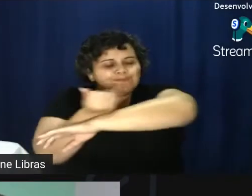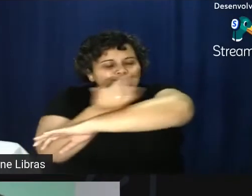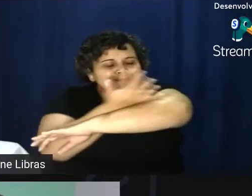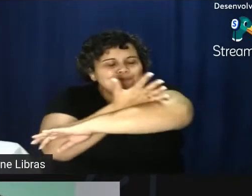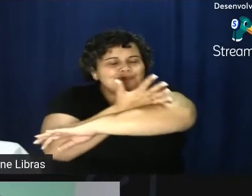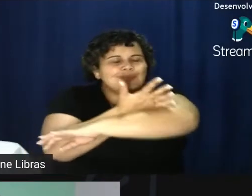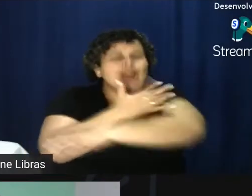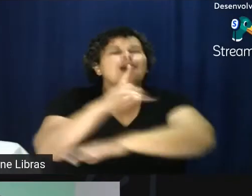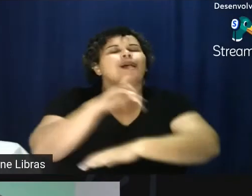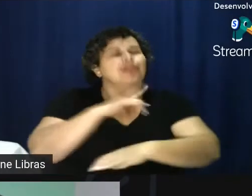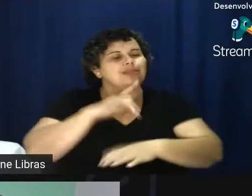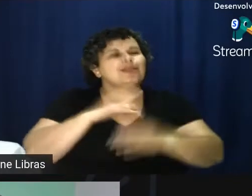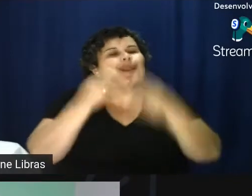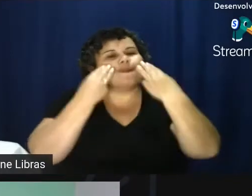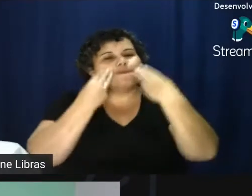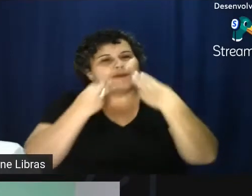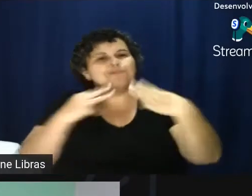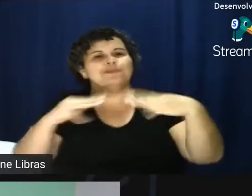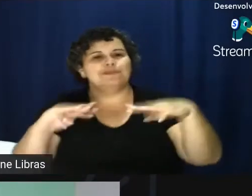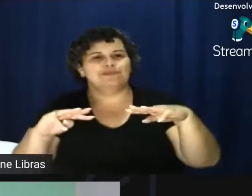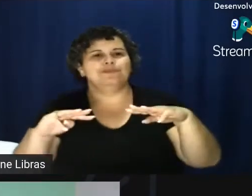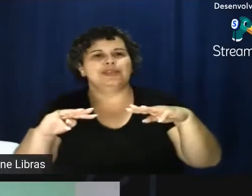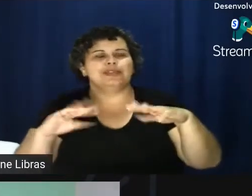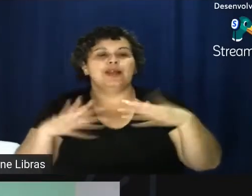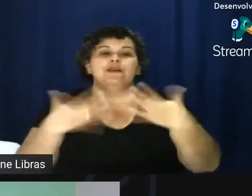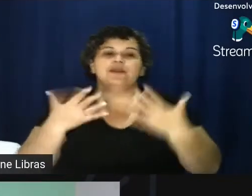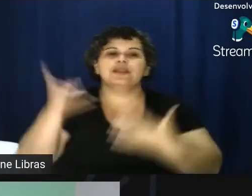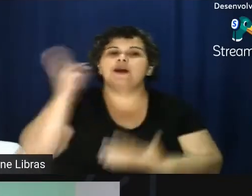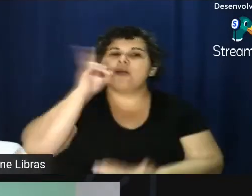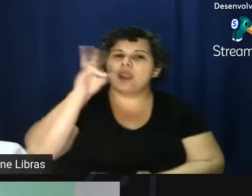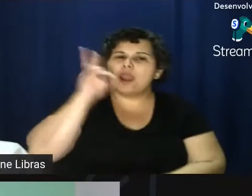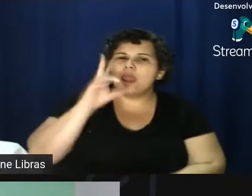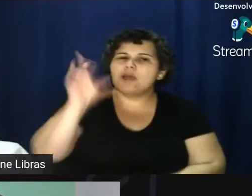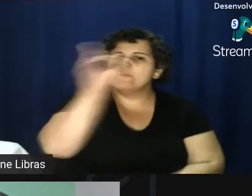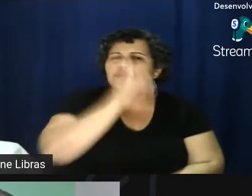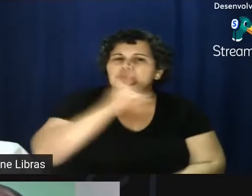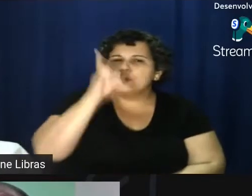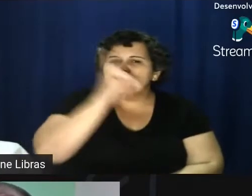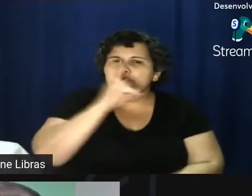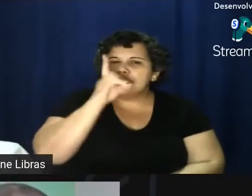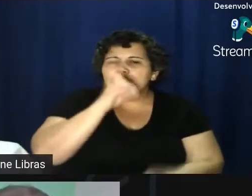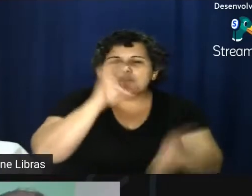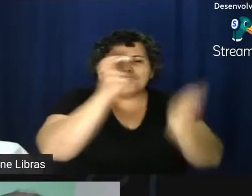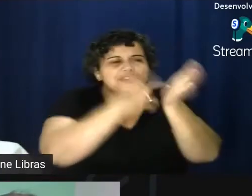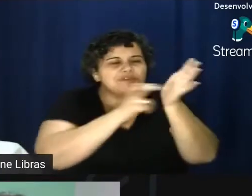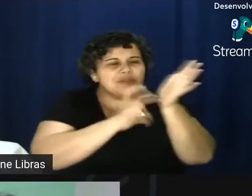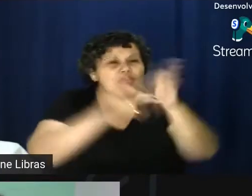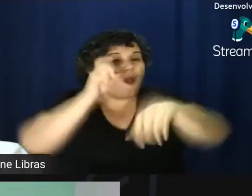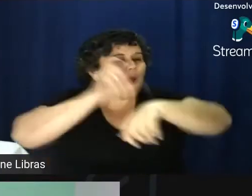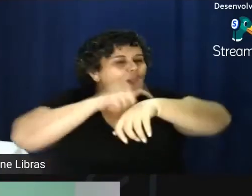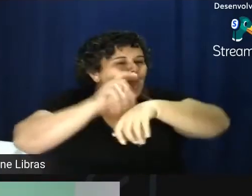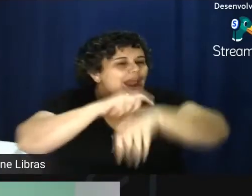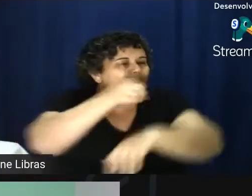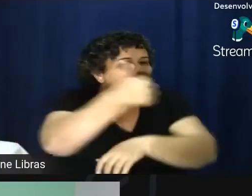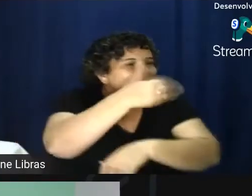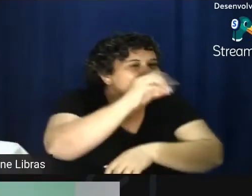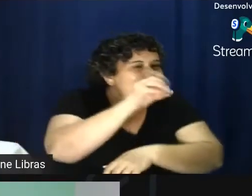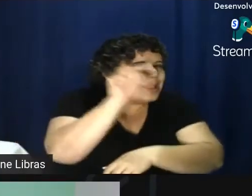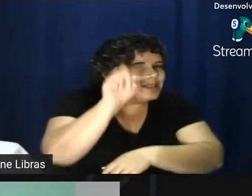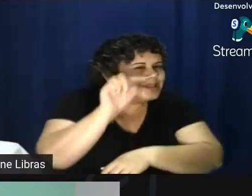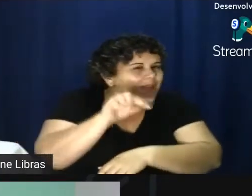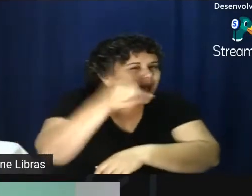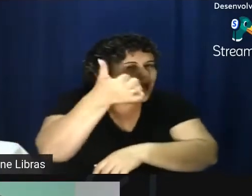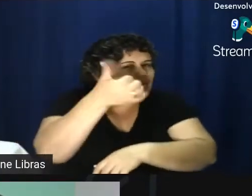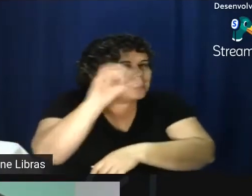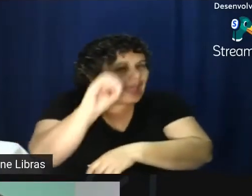aí, naquele dia, eu lembro que era um domingo de manhã, 10h10. nossa, lembro até a hora. Eu lembro até